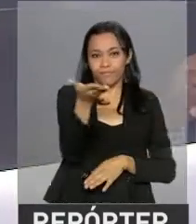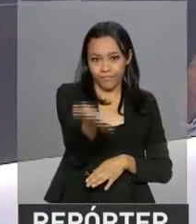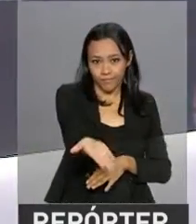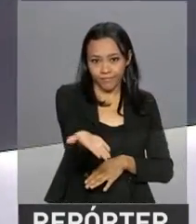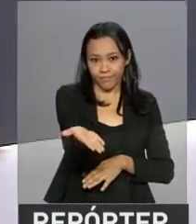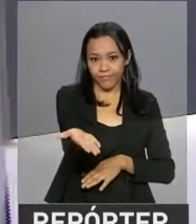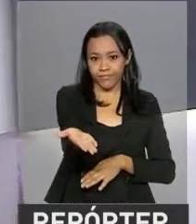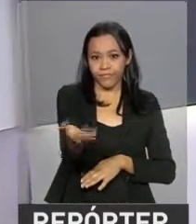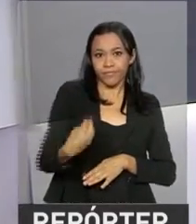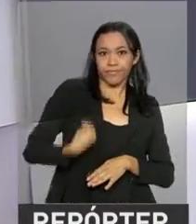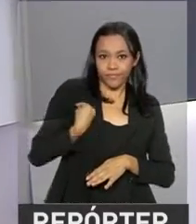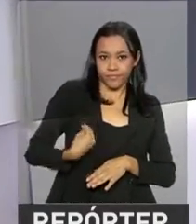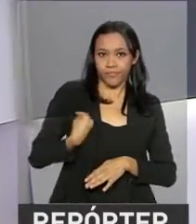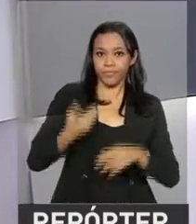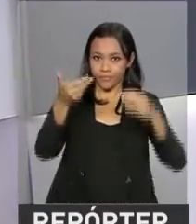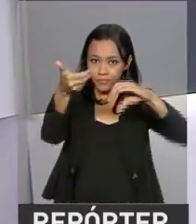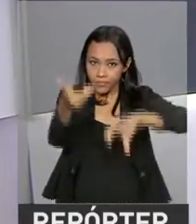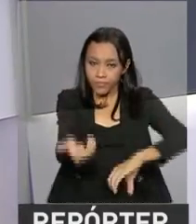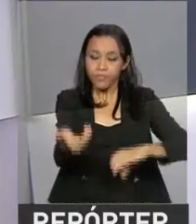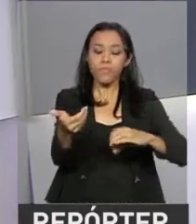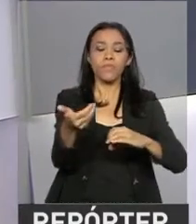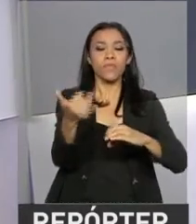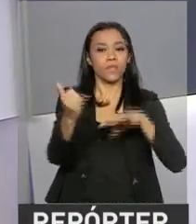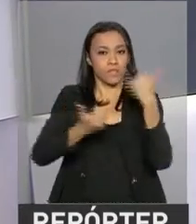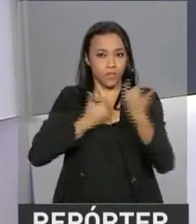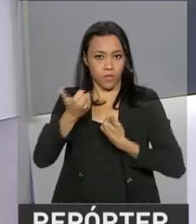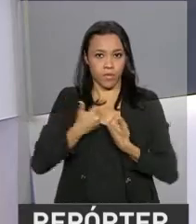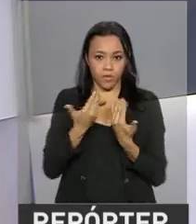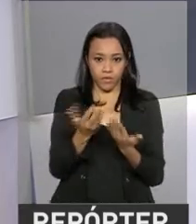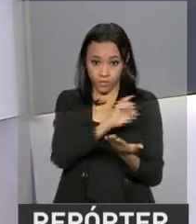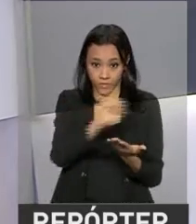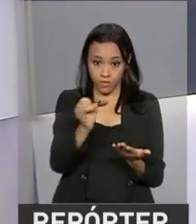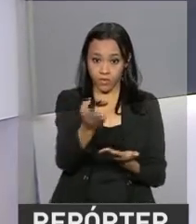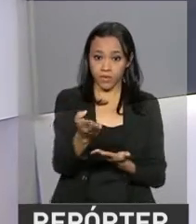lá no Congresso e tem as informações para a gente. Oi, Ney.